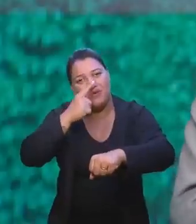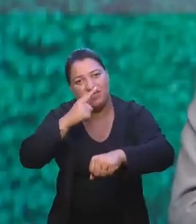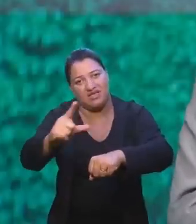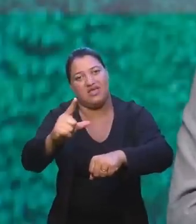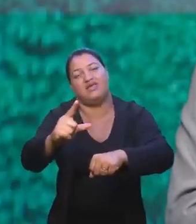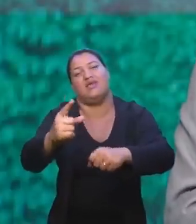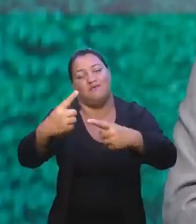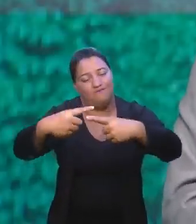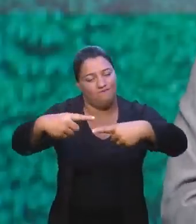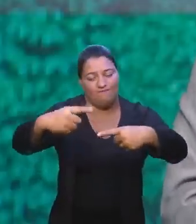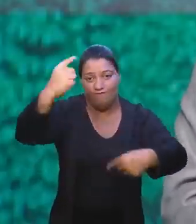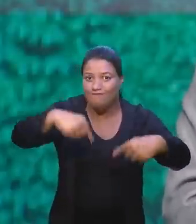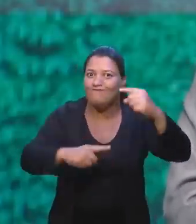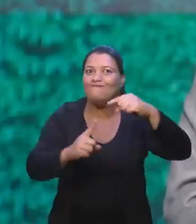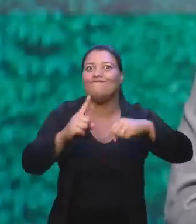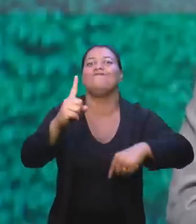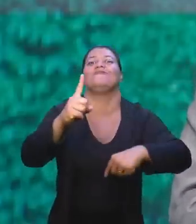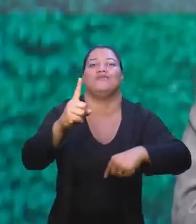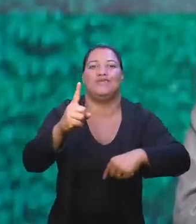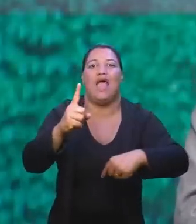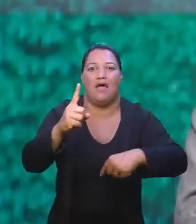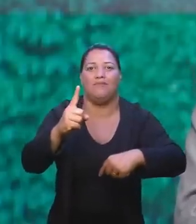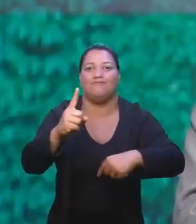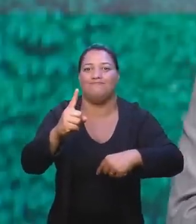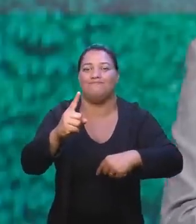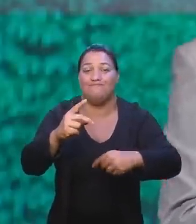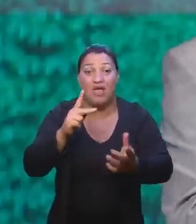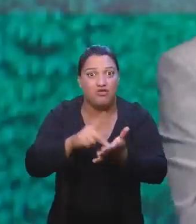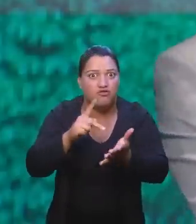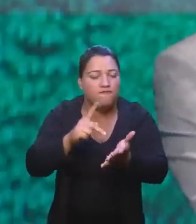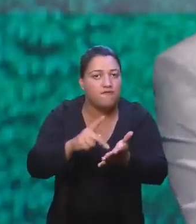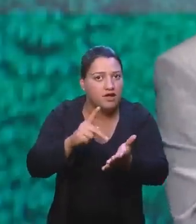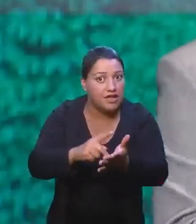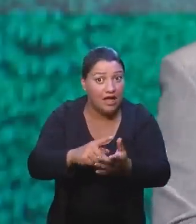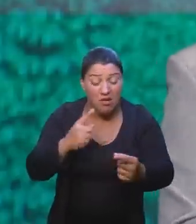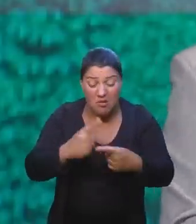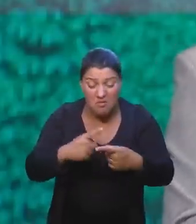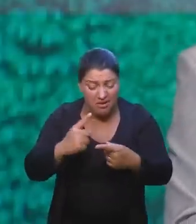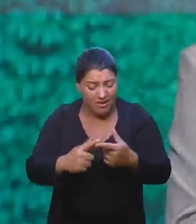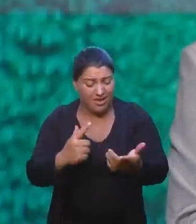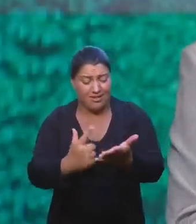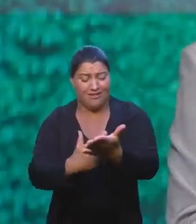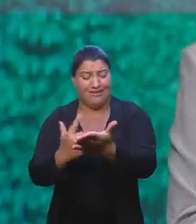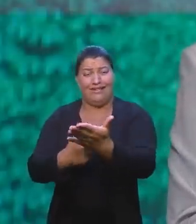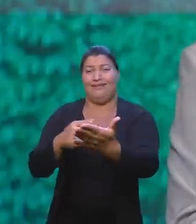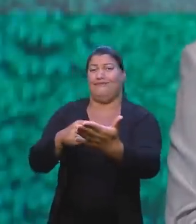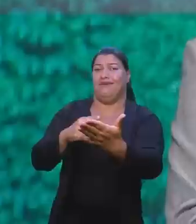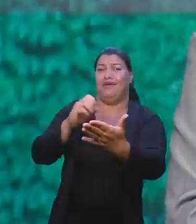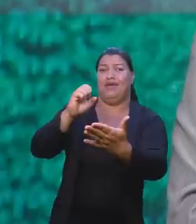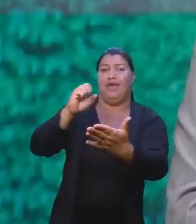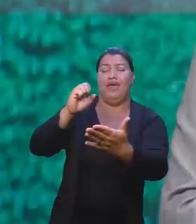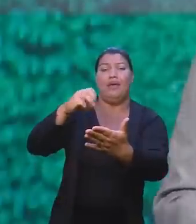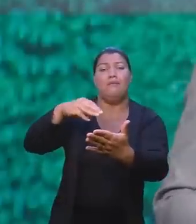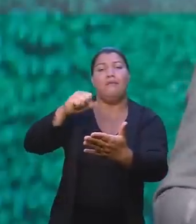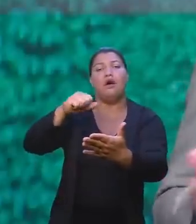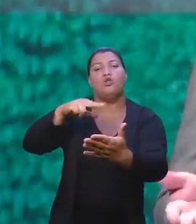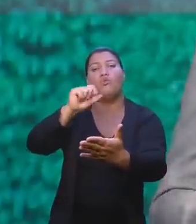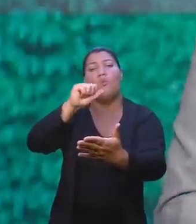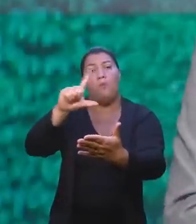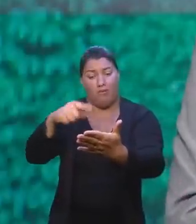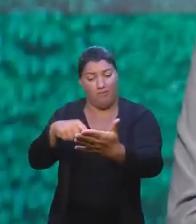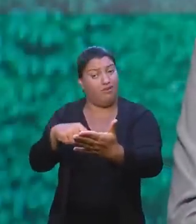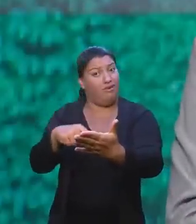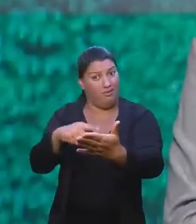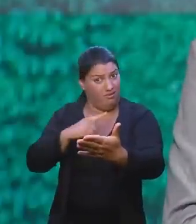os desafios em clima de fidelidade. Emmanuel, quantas páginas de Emmanuel? Então vejamos que nós